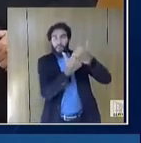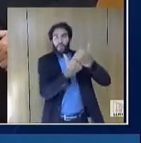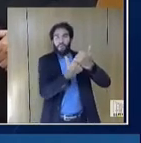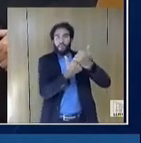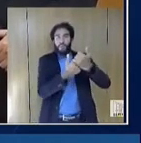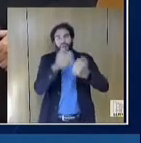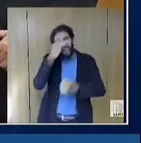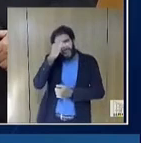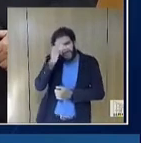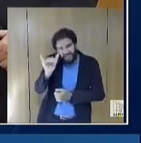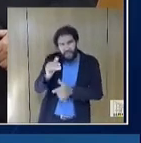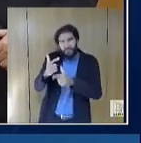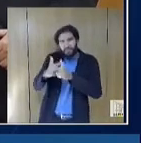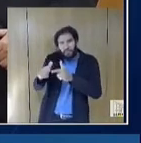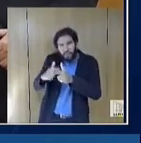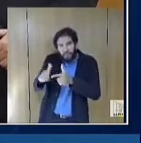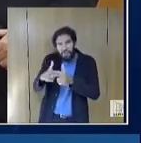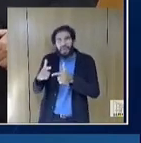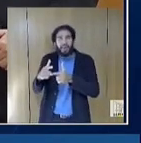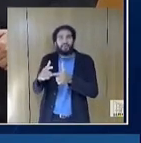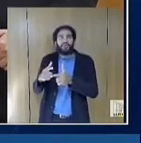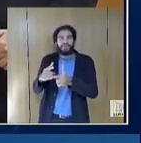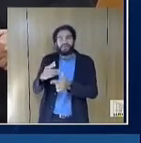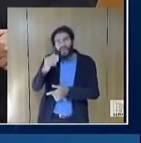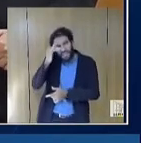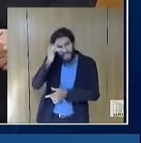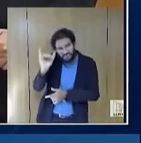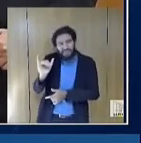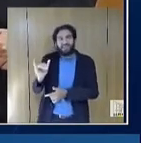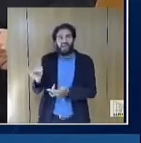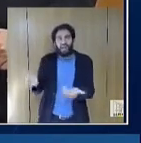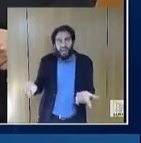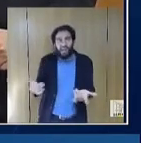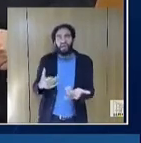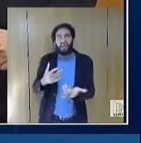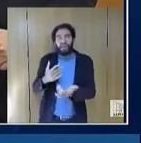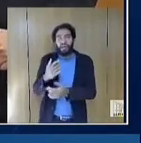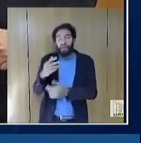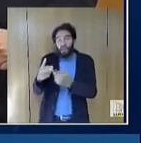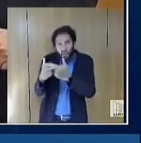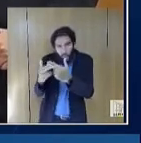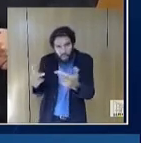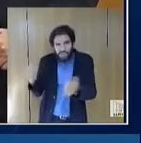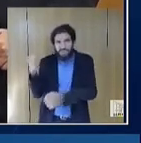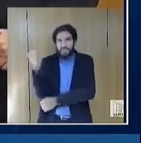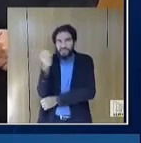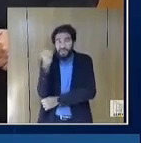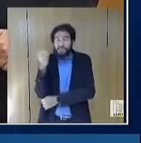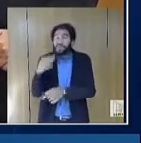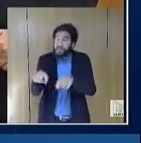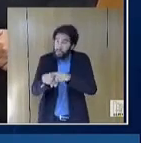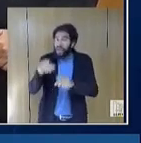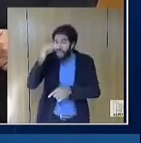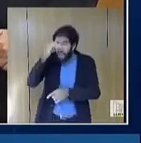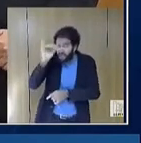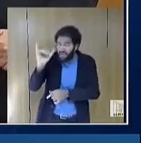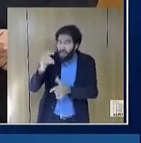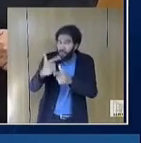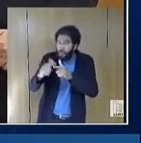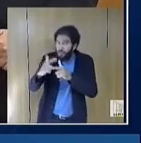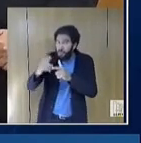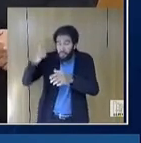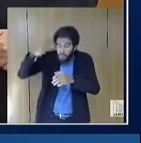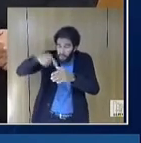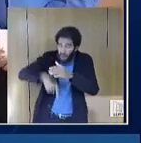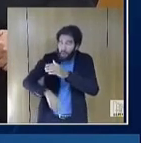de essa delação abrir uma nova fase da investigação, ou seja, levantar todos os detalhes